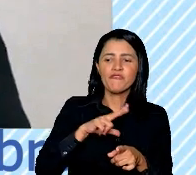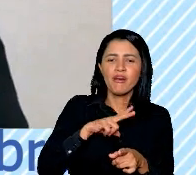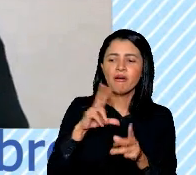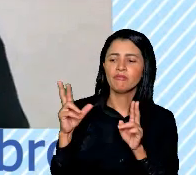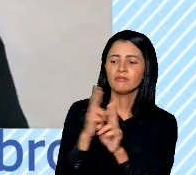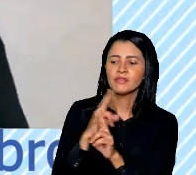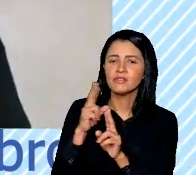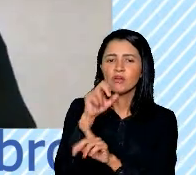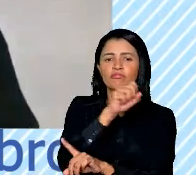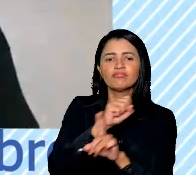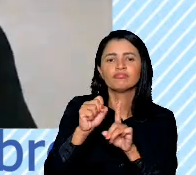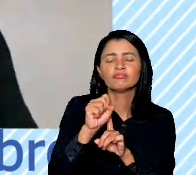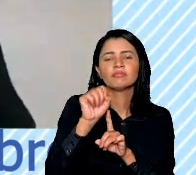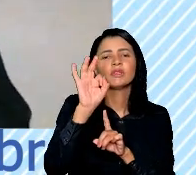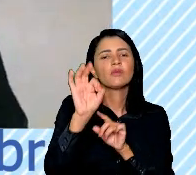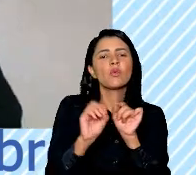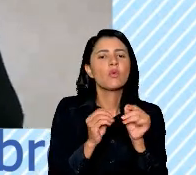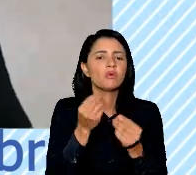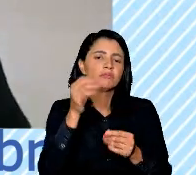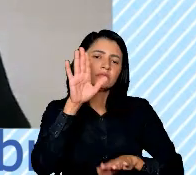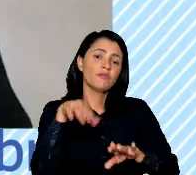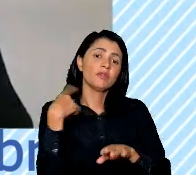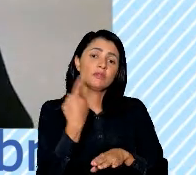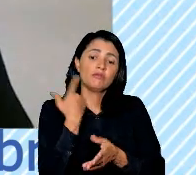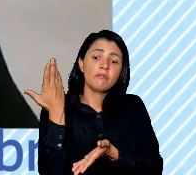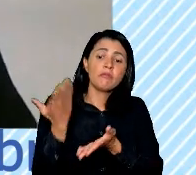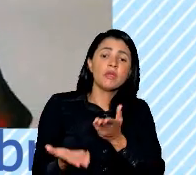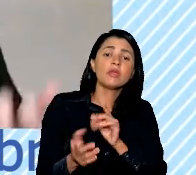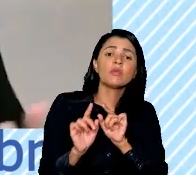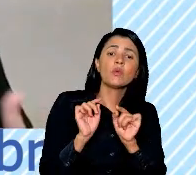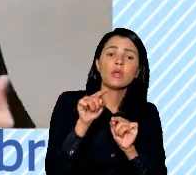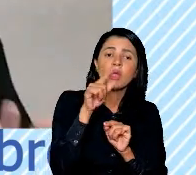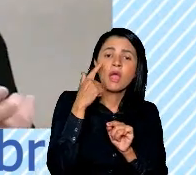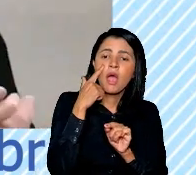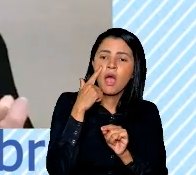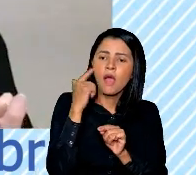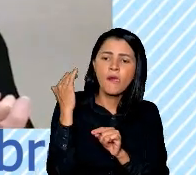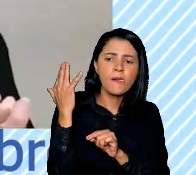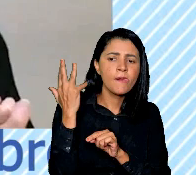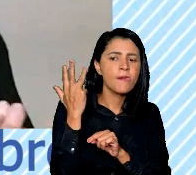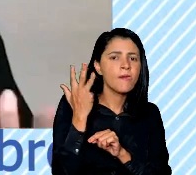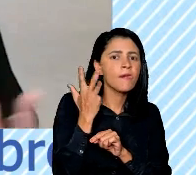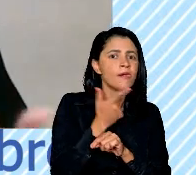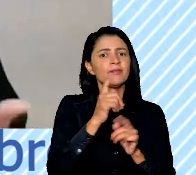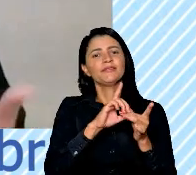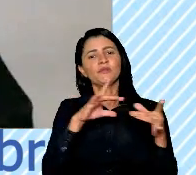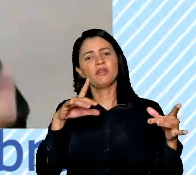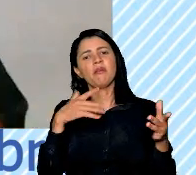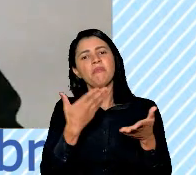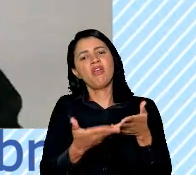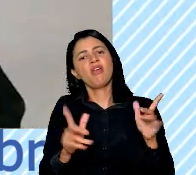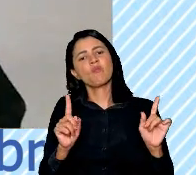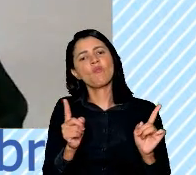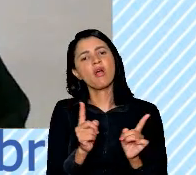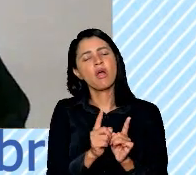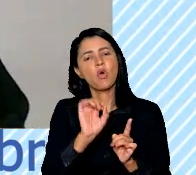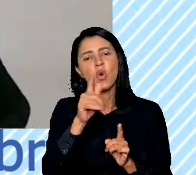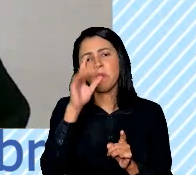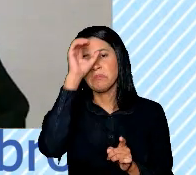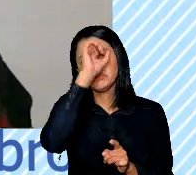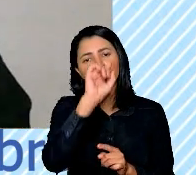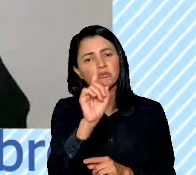relações sociais e privadas, talvez nós percamos essa habilidade de sermos democráticos. Ou talvez nós não